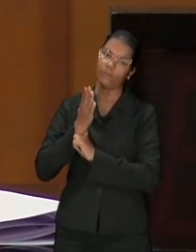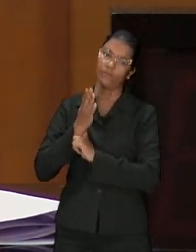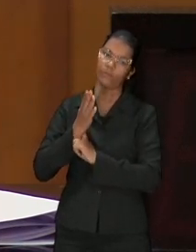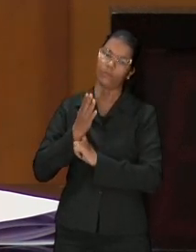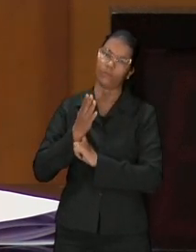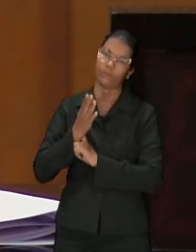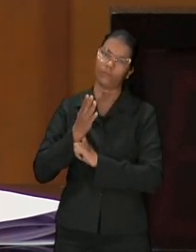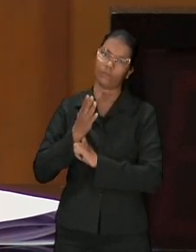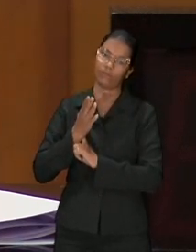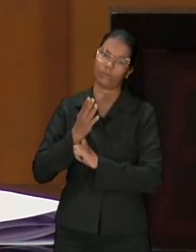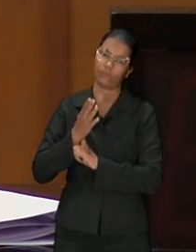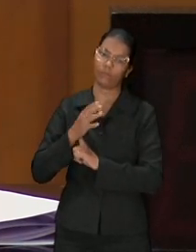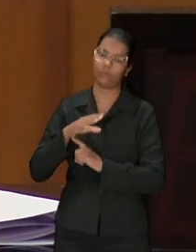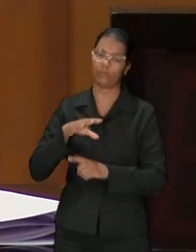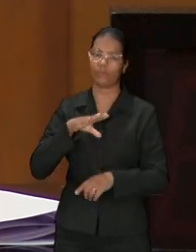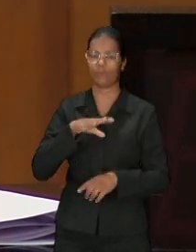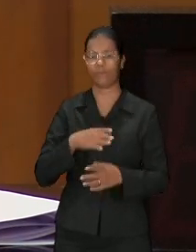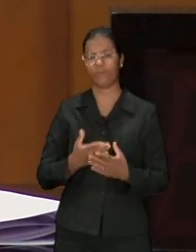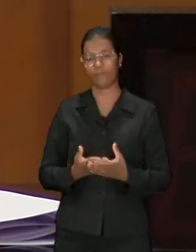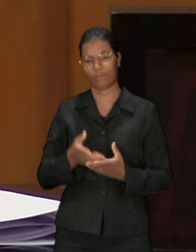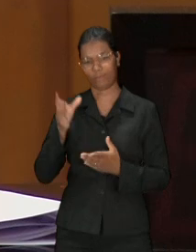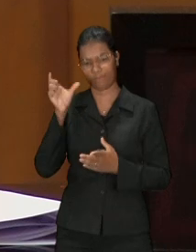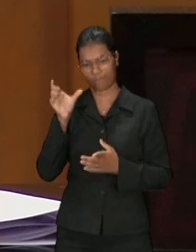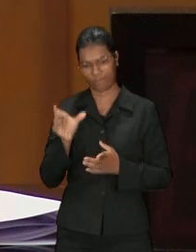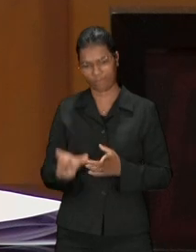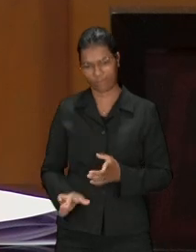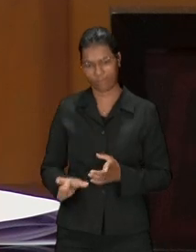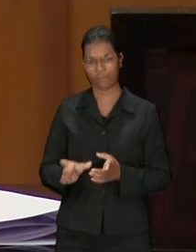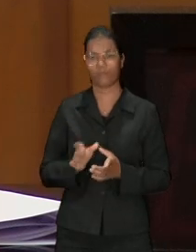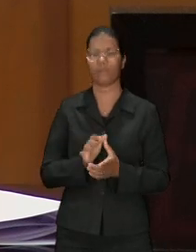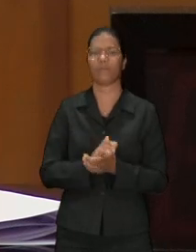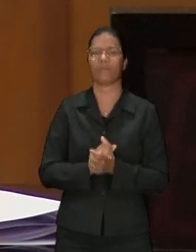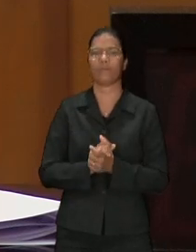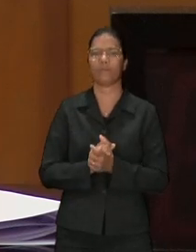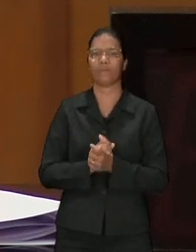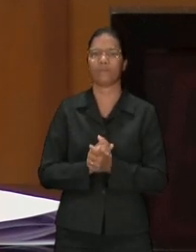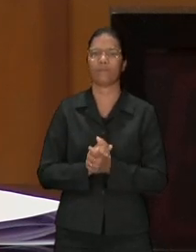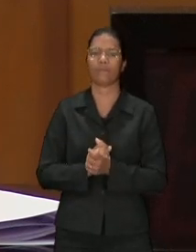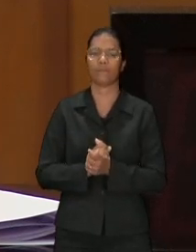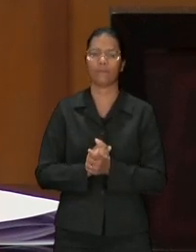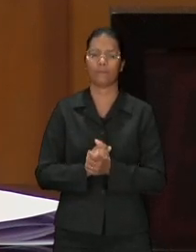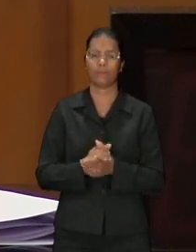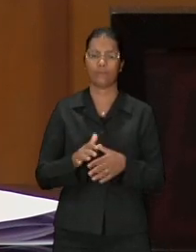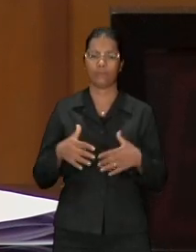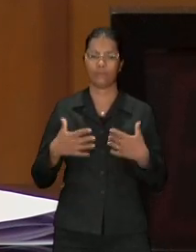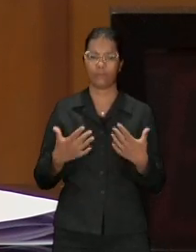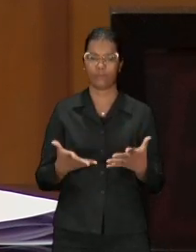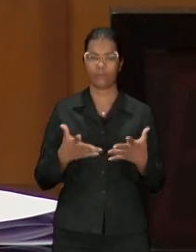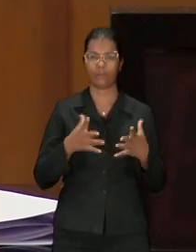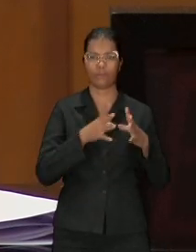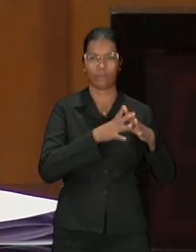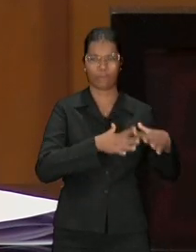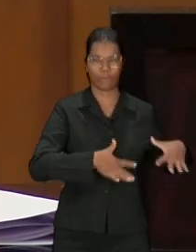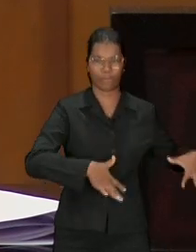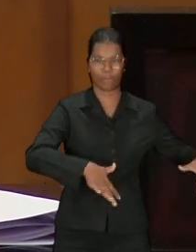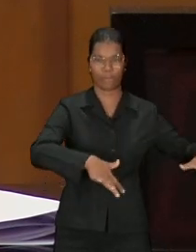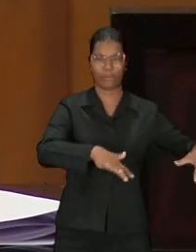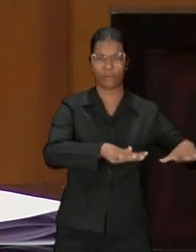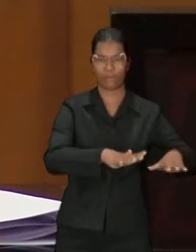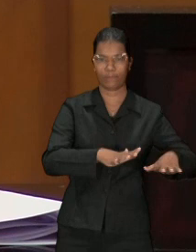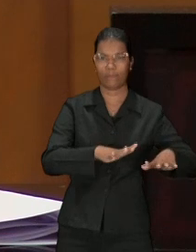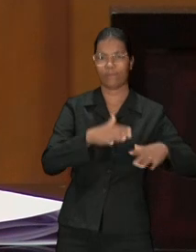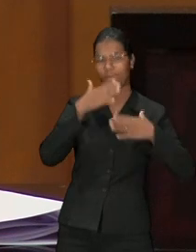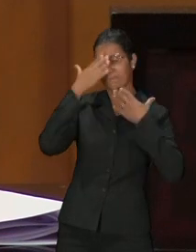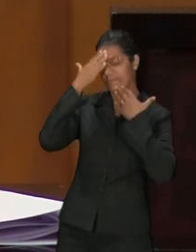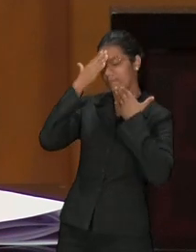vontade, representar milhares de vozes que expressam o mesmo sentimento de gratidão a Ele por este